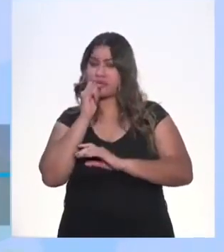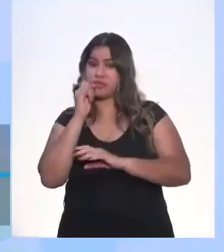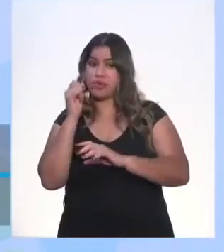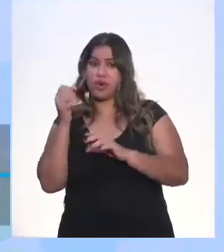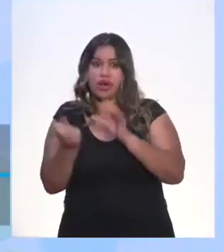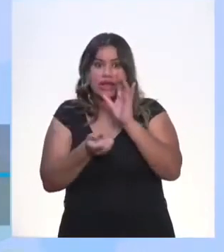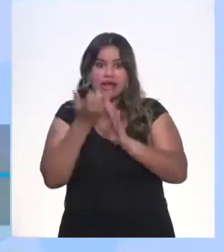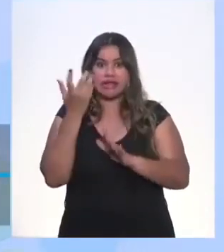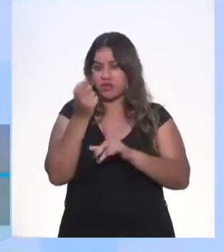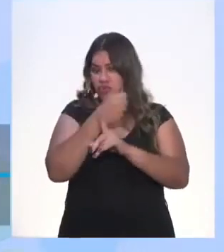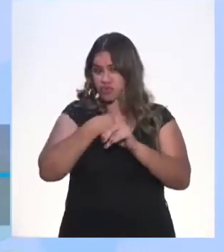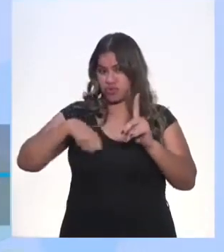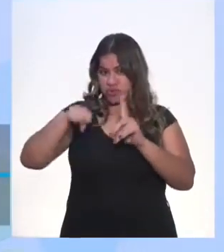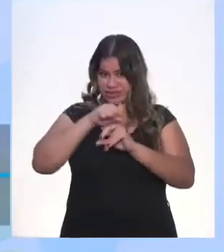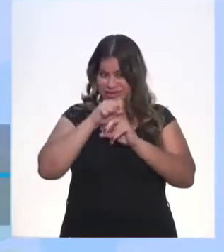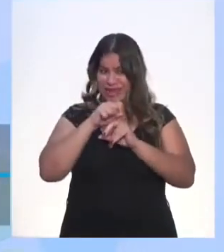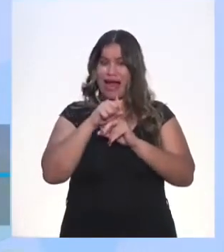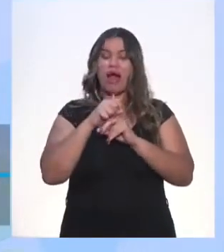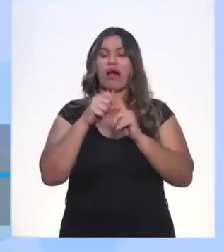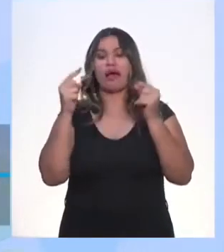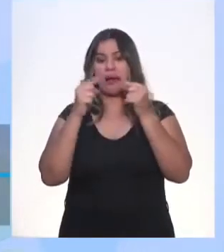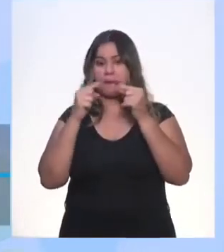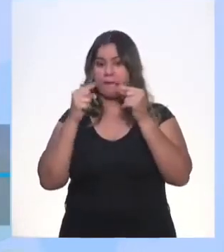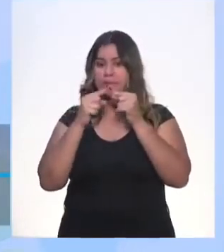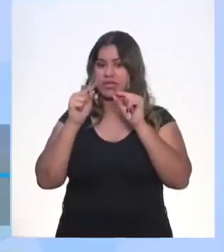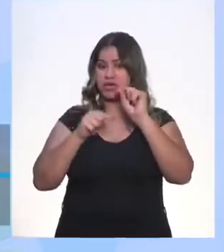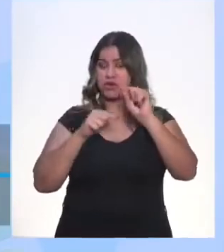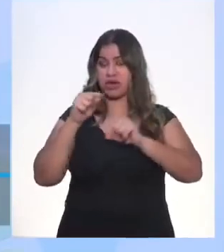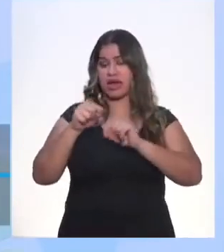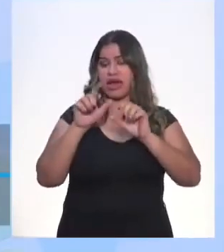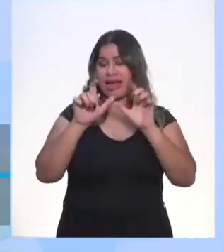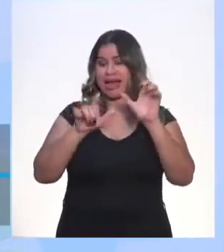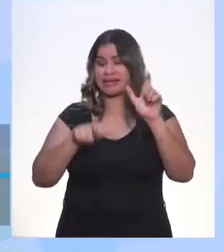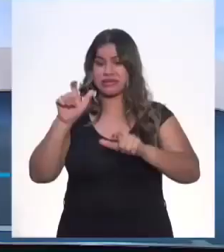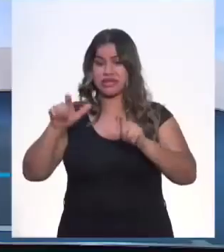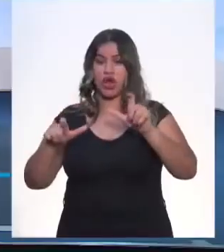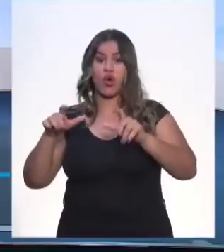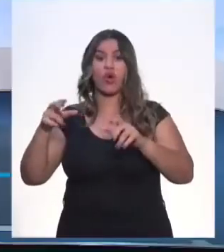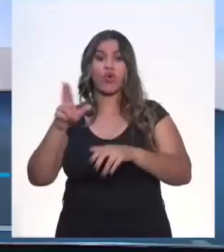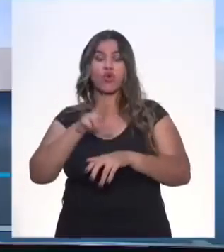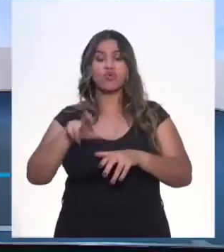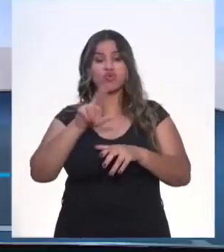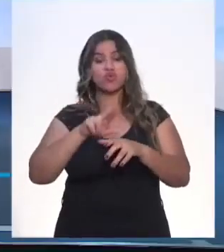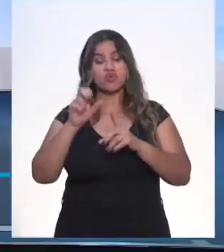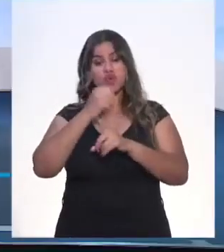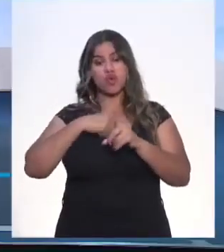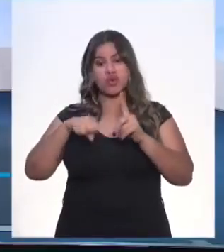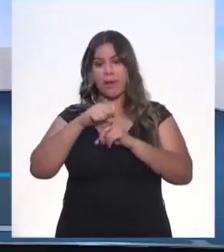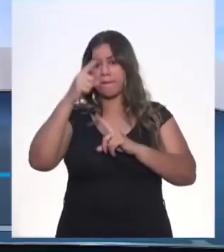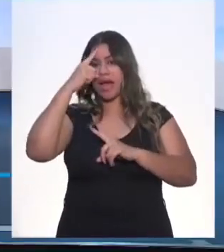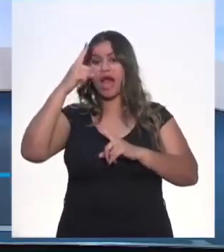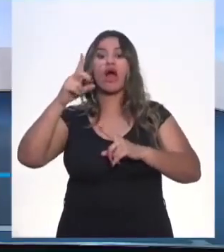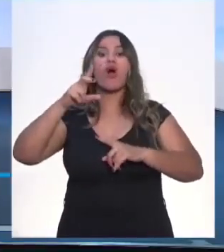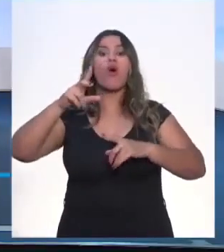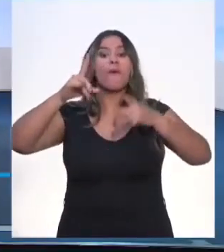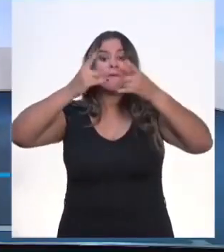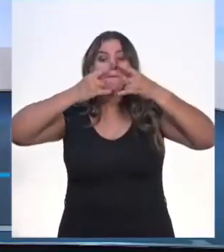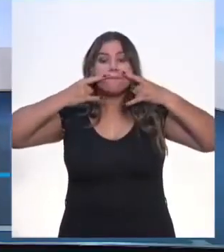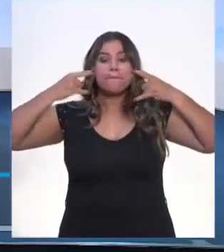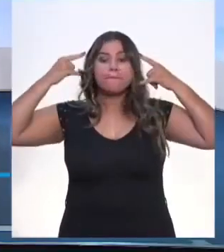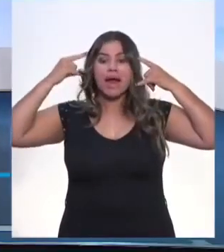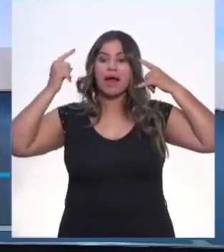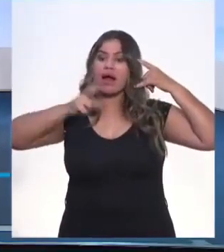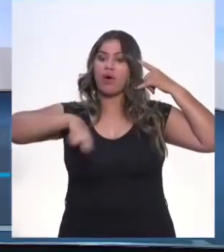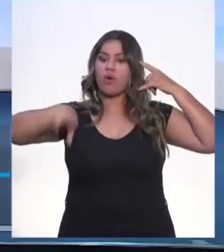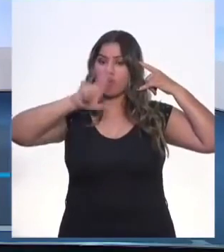que envolve as relações dos indivíduos dentro da sociedade é o uso da máscara. Pensa aí, Fabi. O que os jovens, se